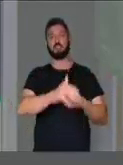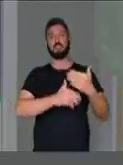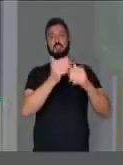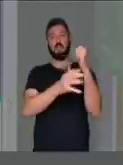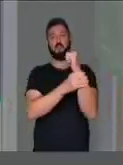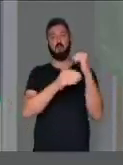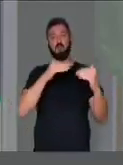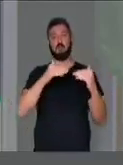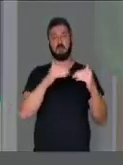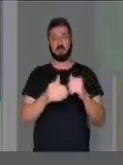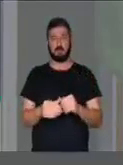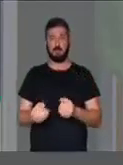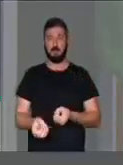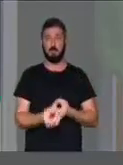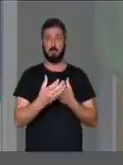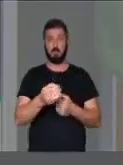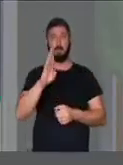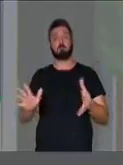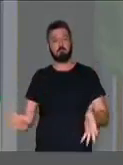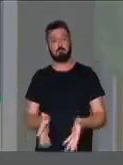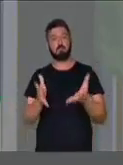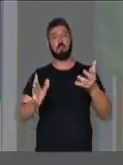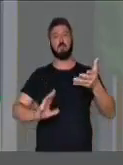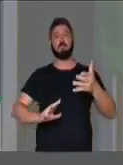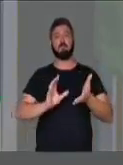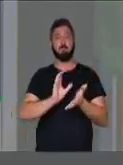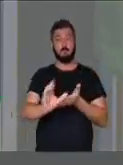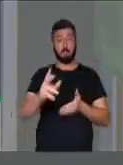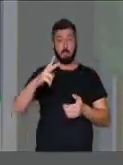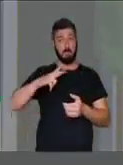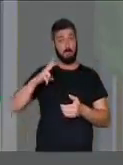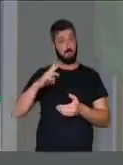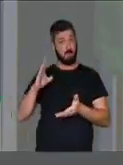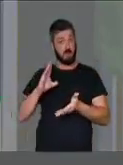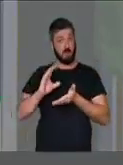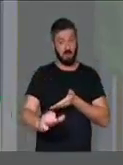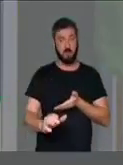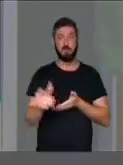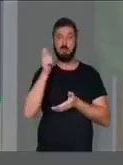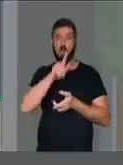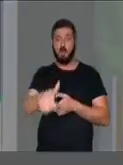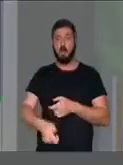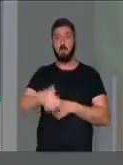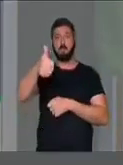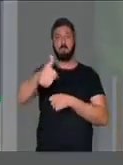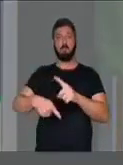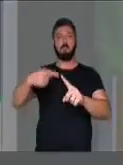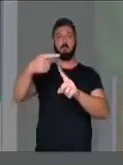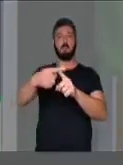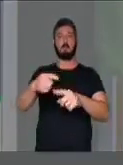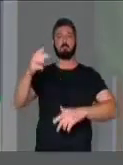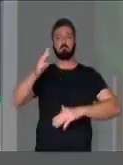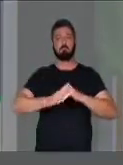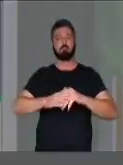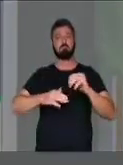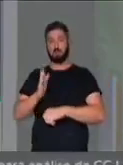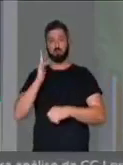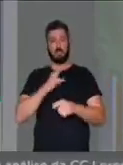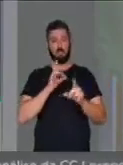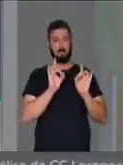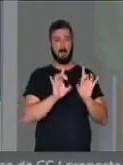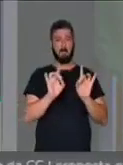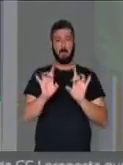segura. E, além disso, criar meios para que o Brasil possa cumprir as metas de redução de emissões